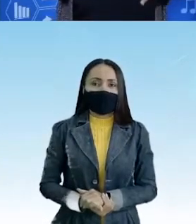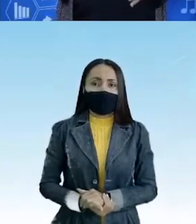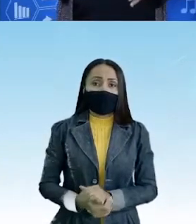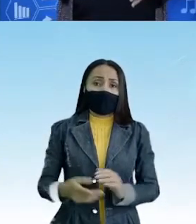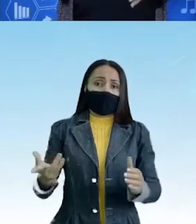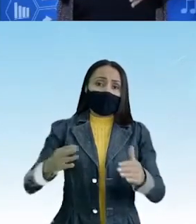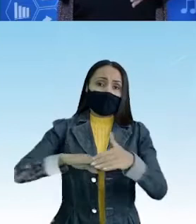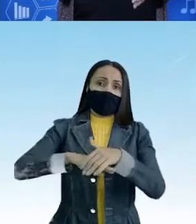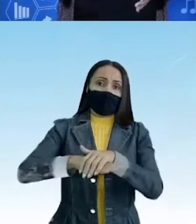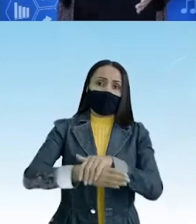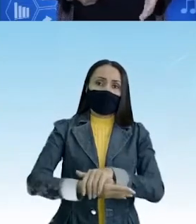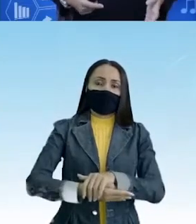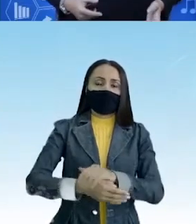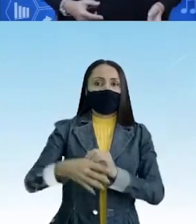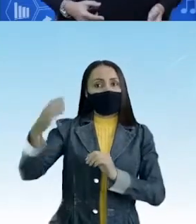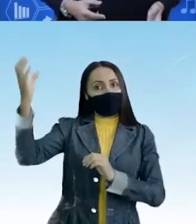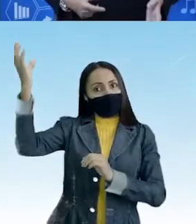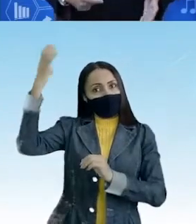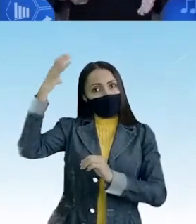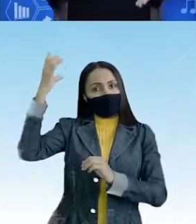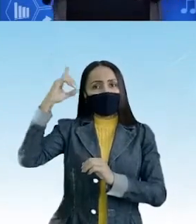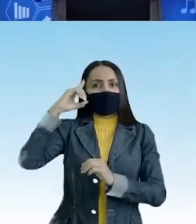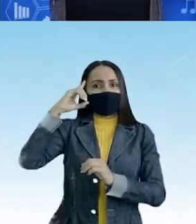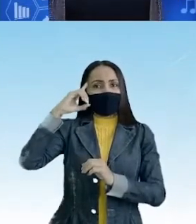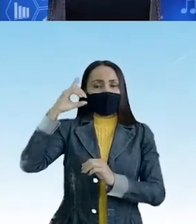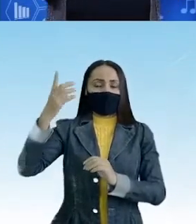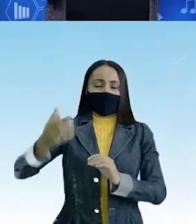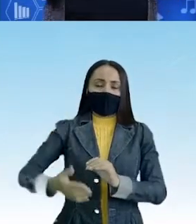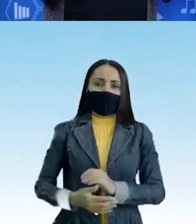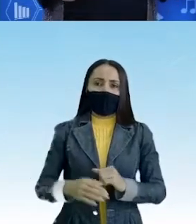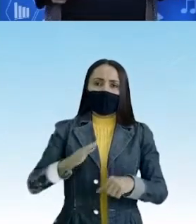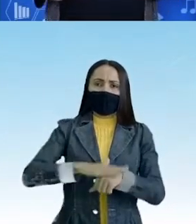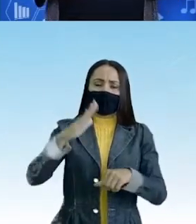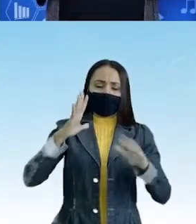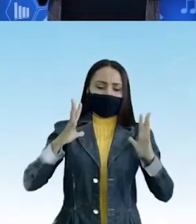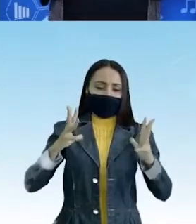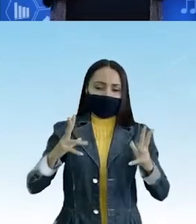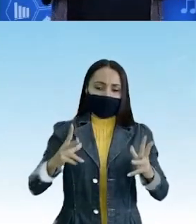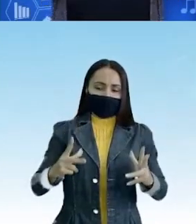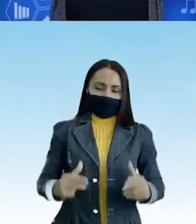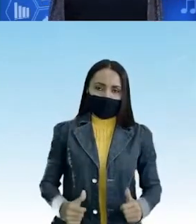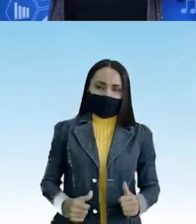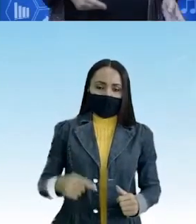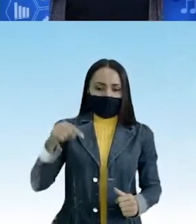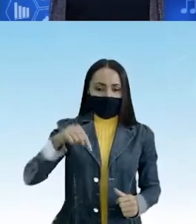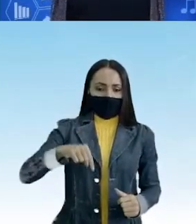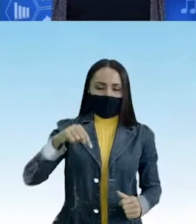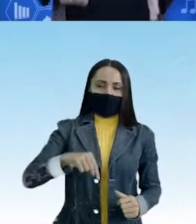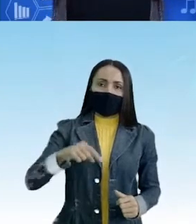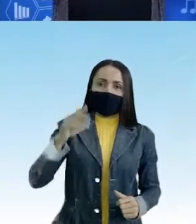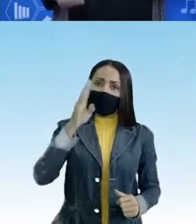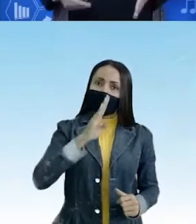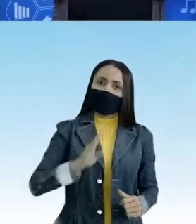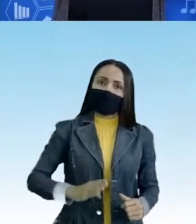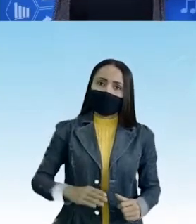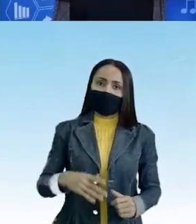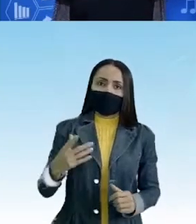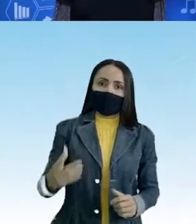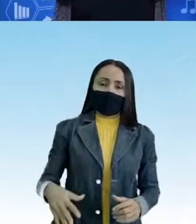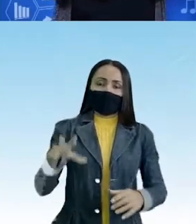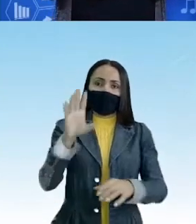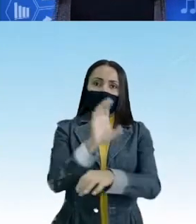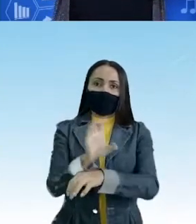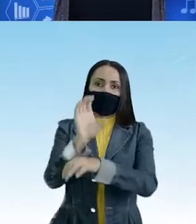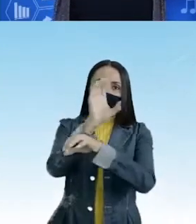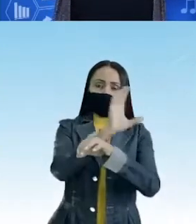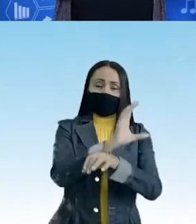banho diário. Gente, a gente é um dos povos mais limpos. Mesmo em algumas regiões tem a